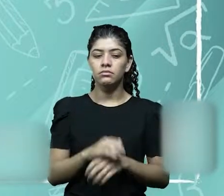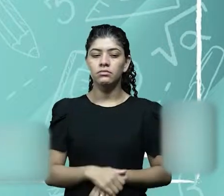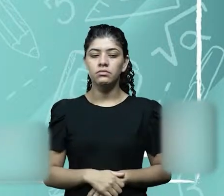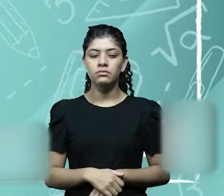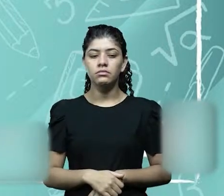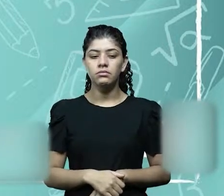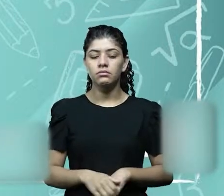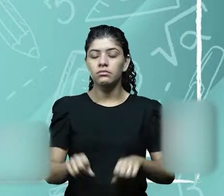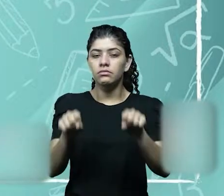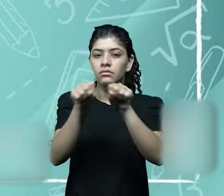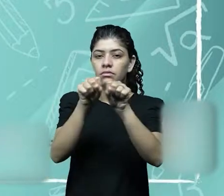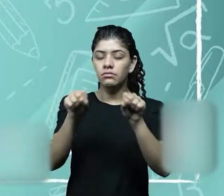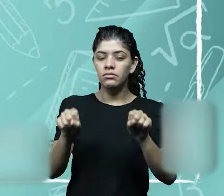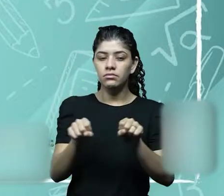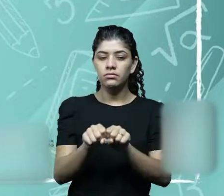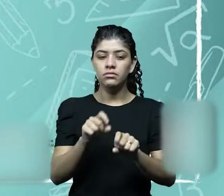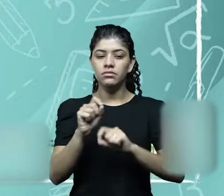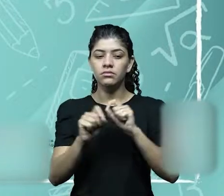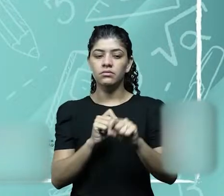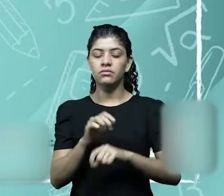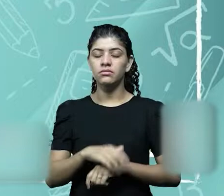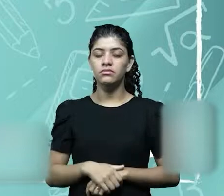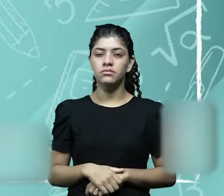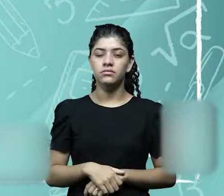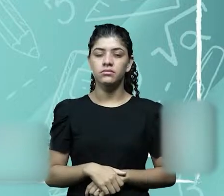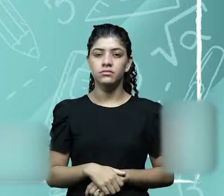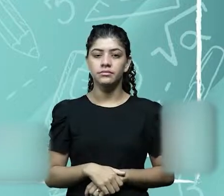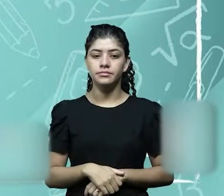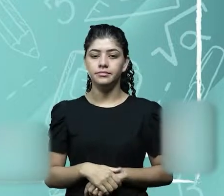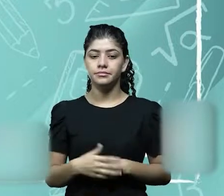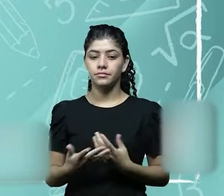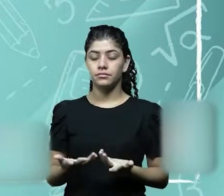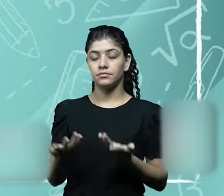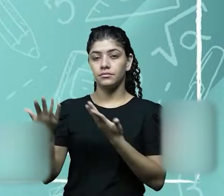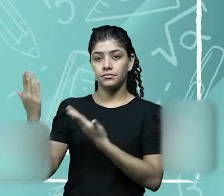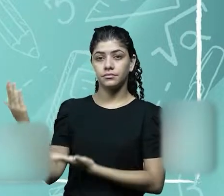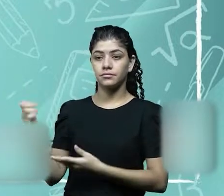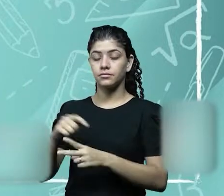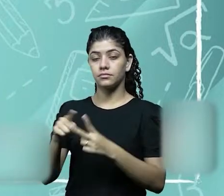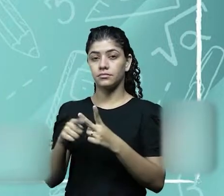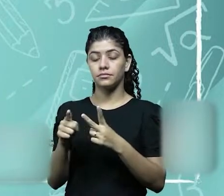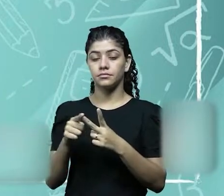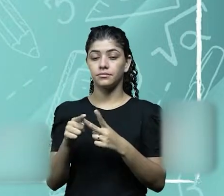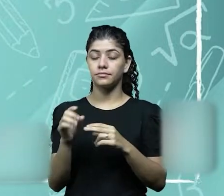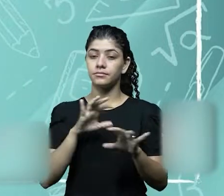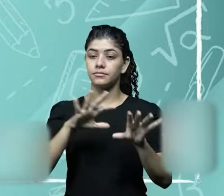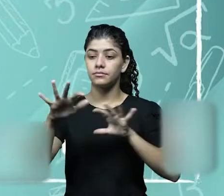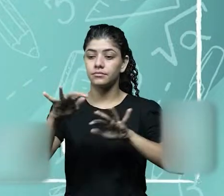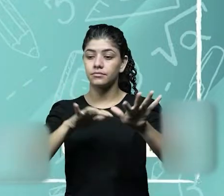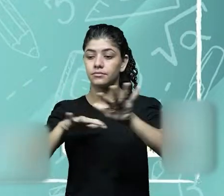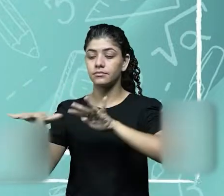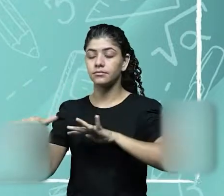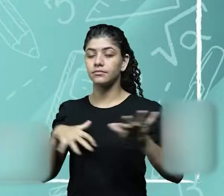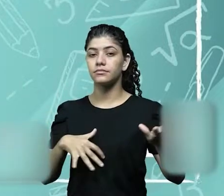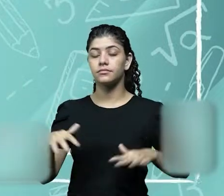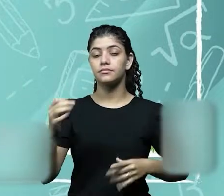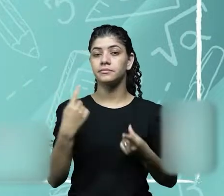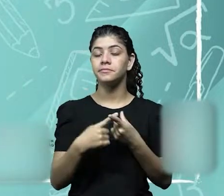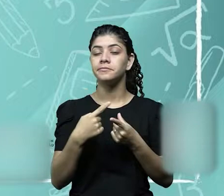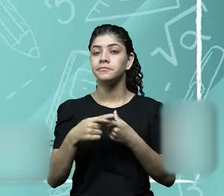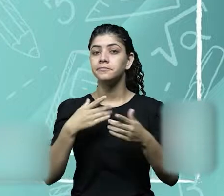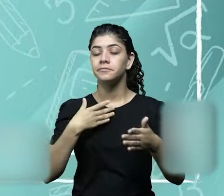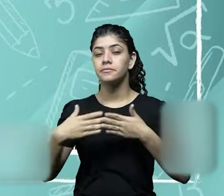e são eles próximos entre eles, mas longe do alvo, são os erros sistemáticos. Já os erros aleatórios, eles estão espalhados,